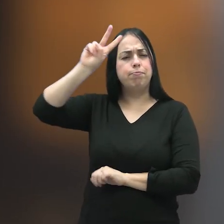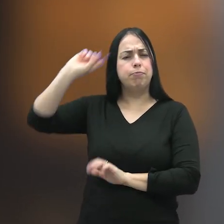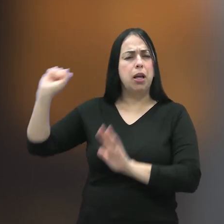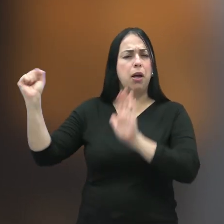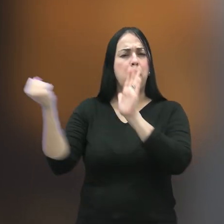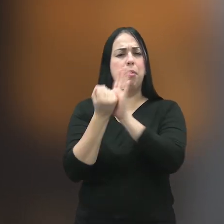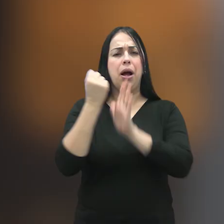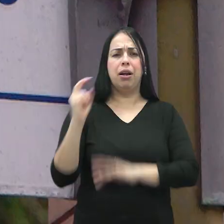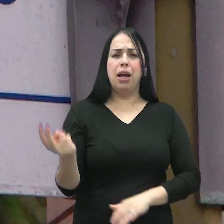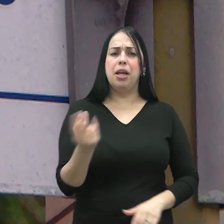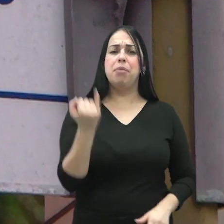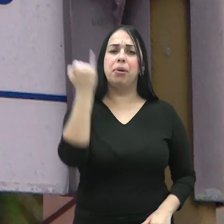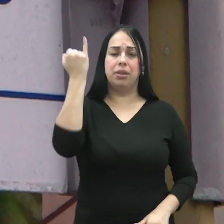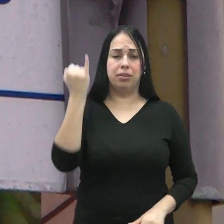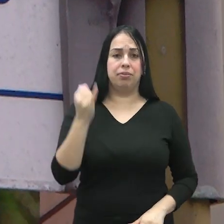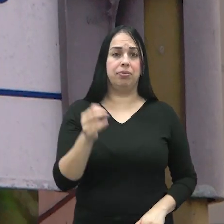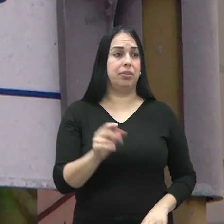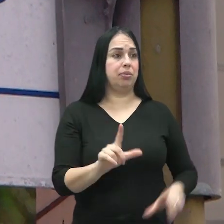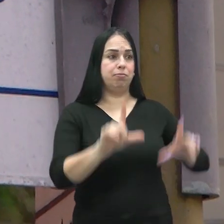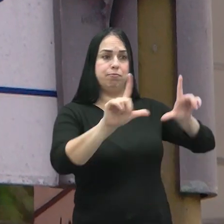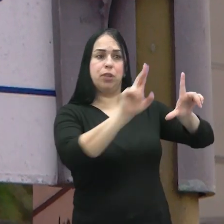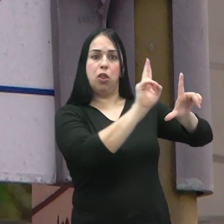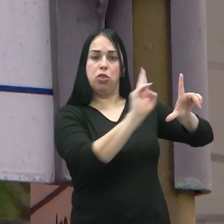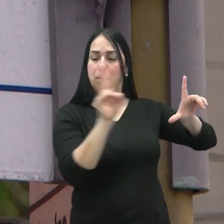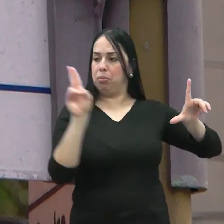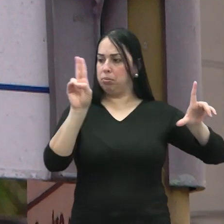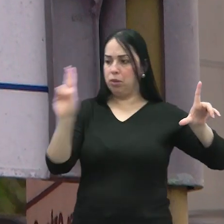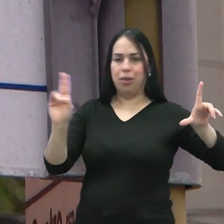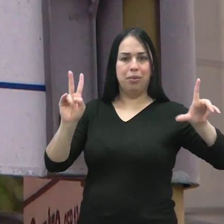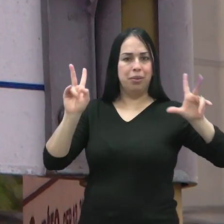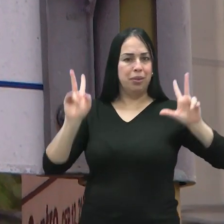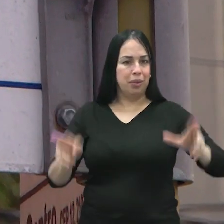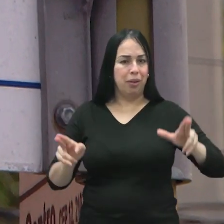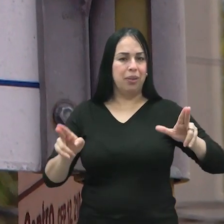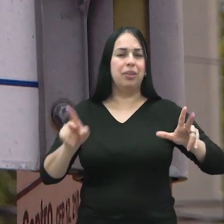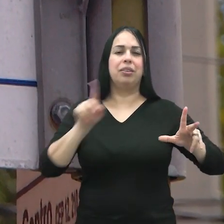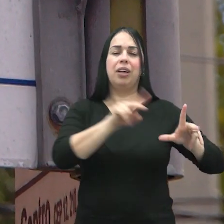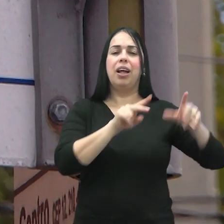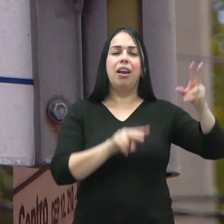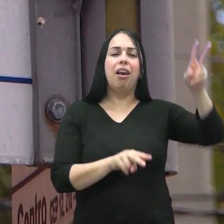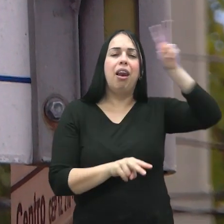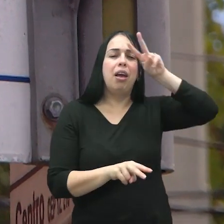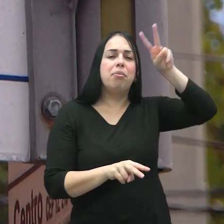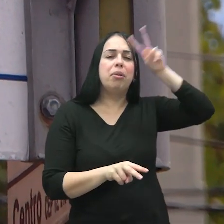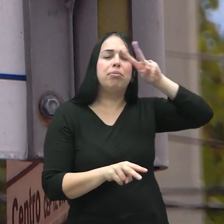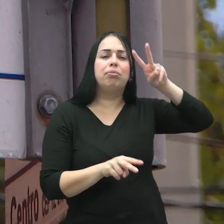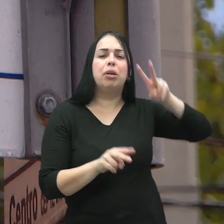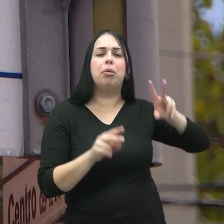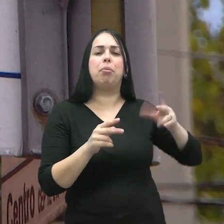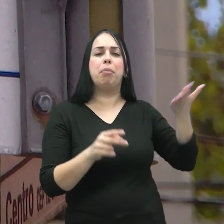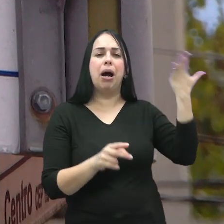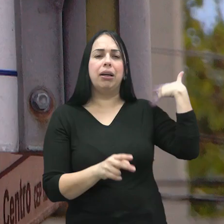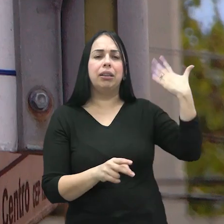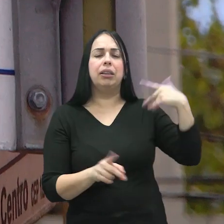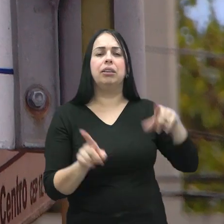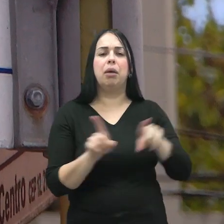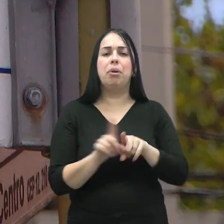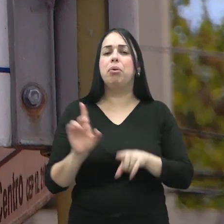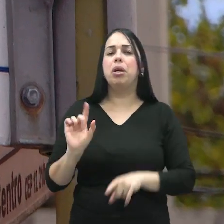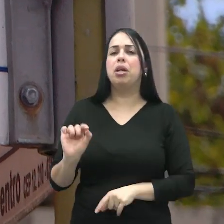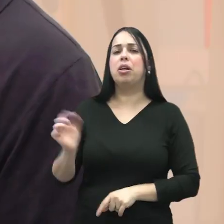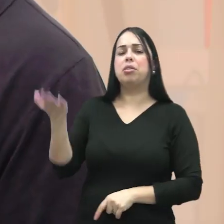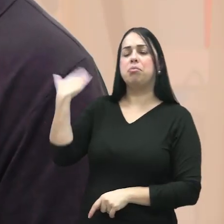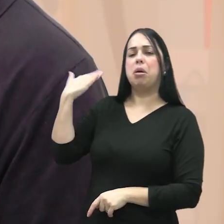na história do país. O nome gravado nessa placa tem muito a contar sobre o nosso passado e também ensinamentos que podemos levar